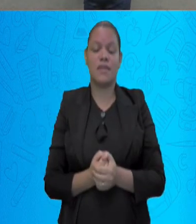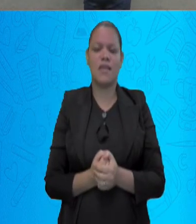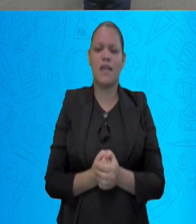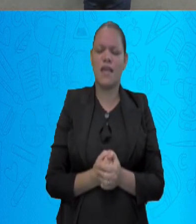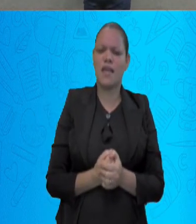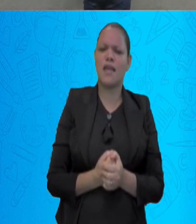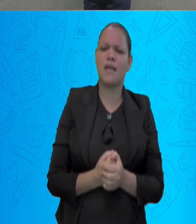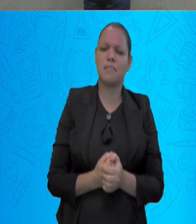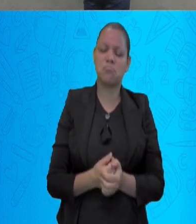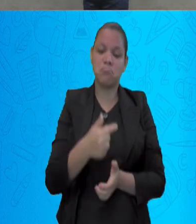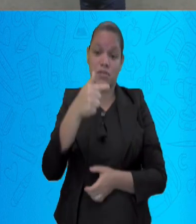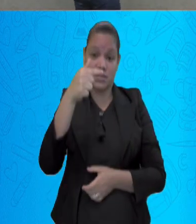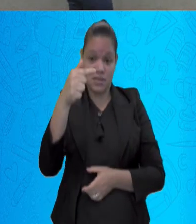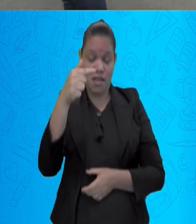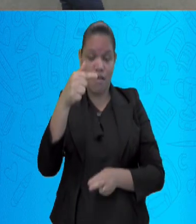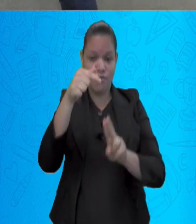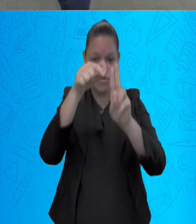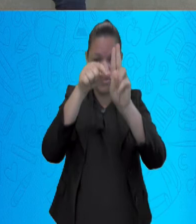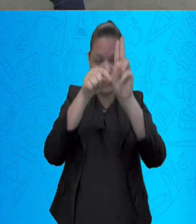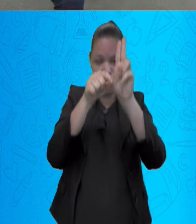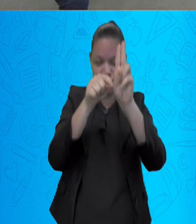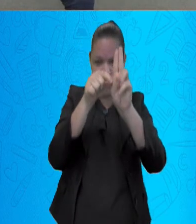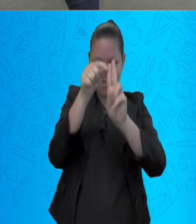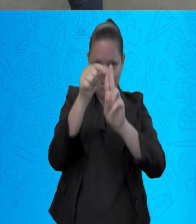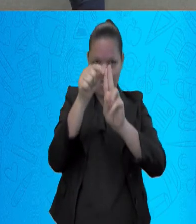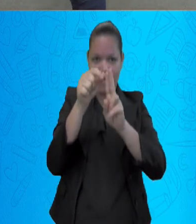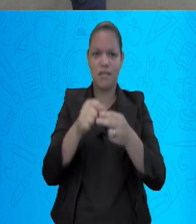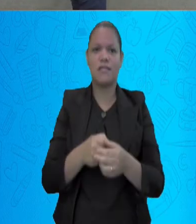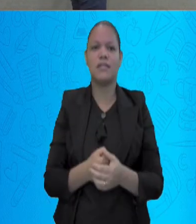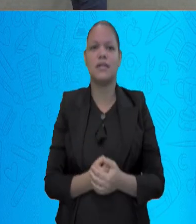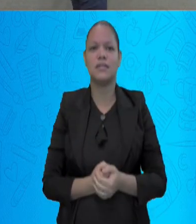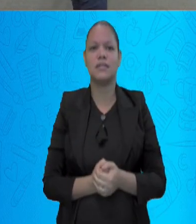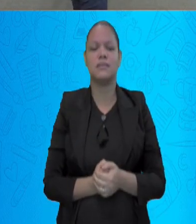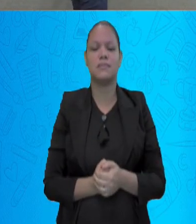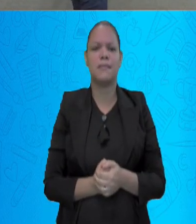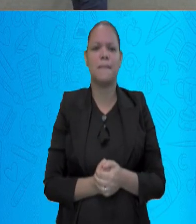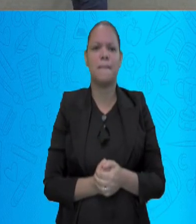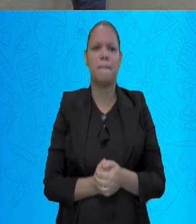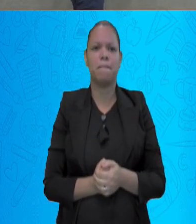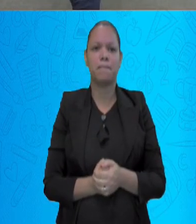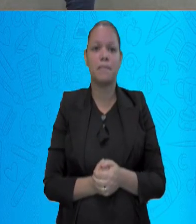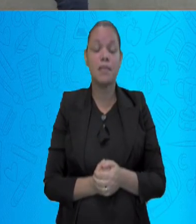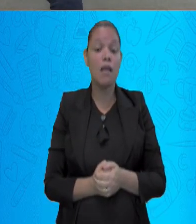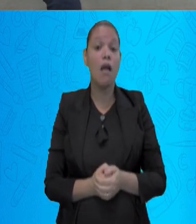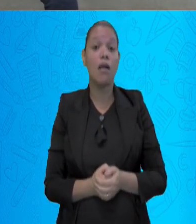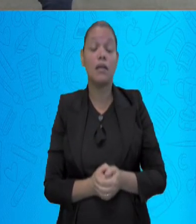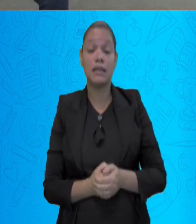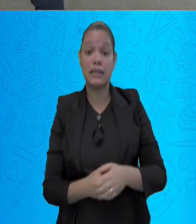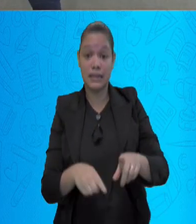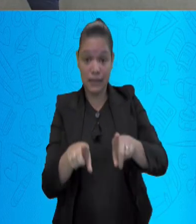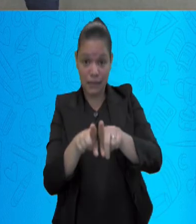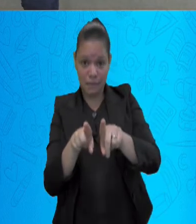temos 7 dezenas. Aqui, no caso, vamos colocar o 0.